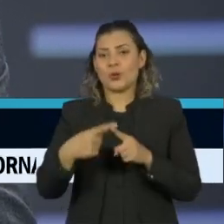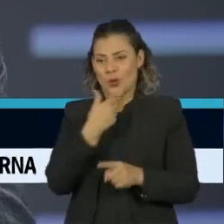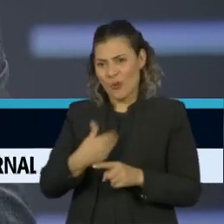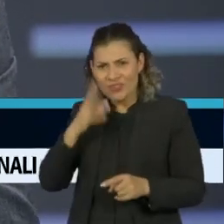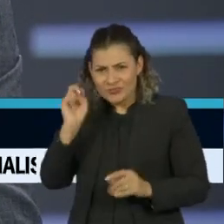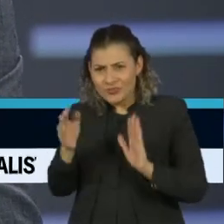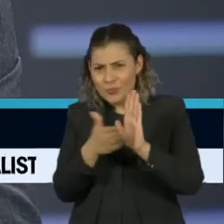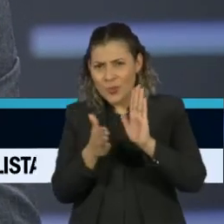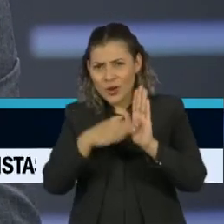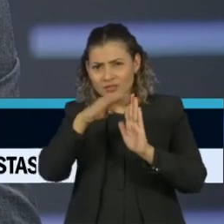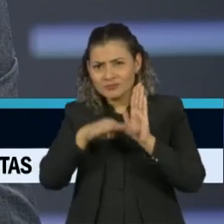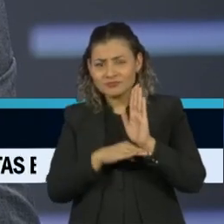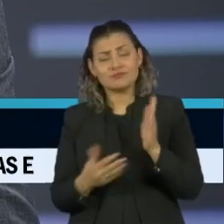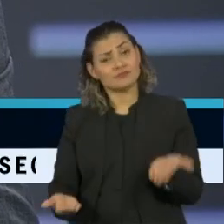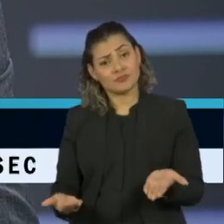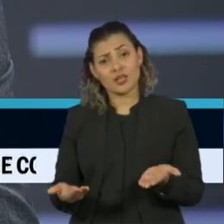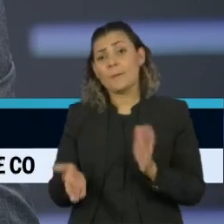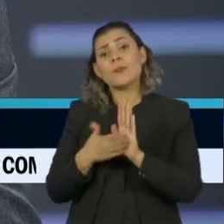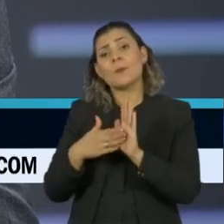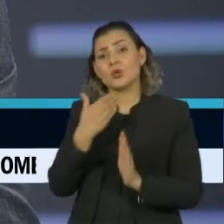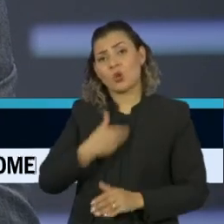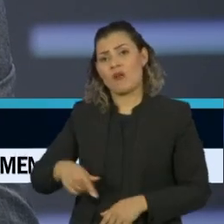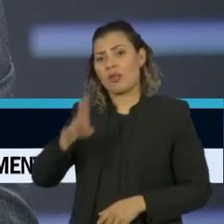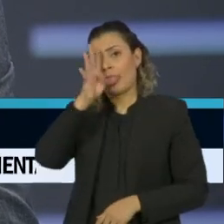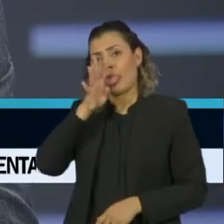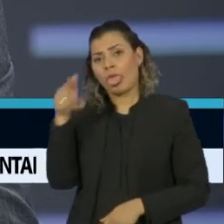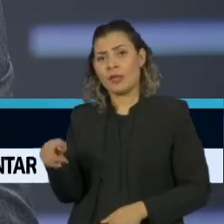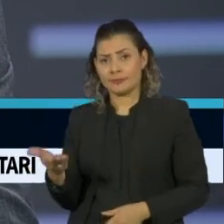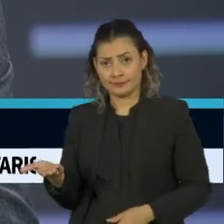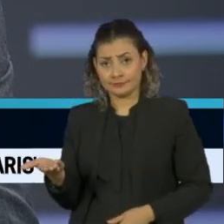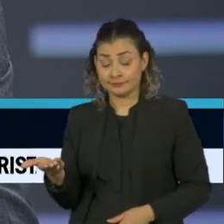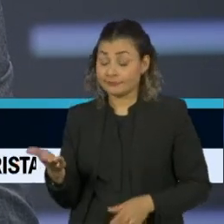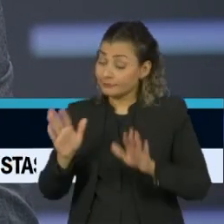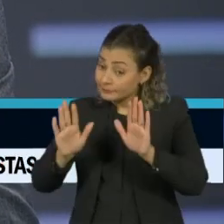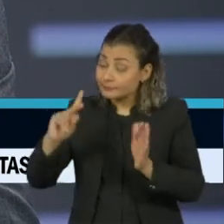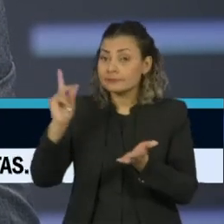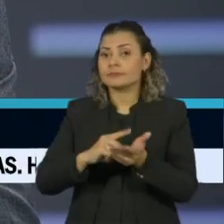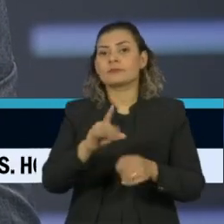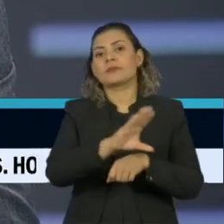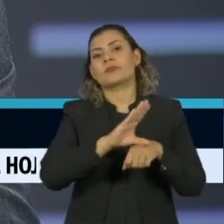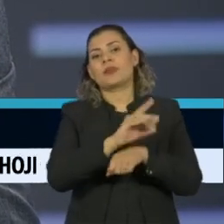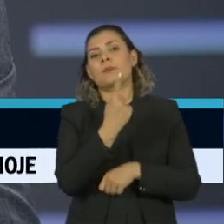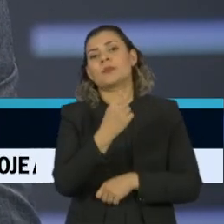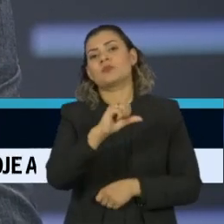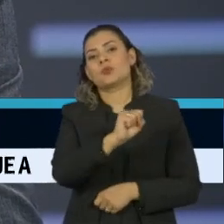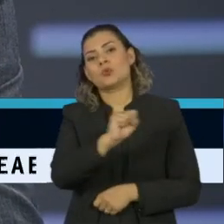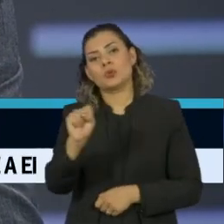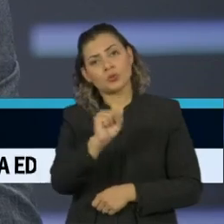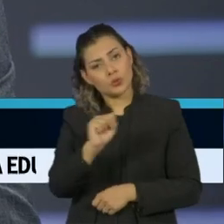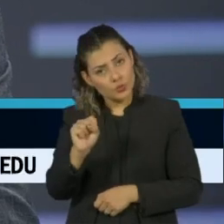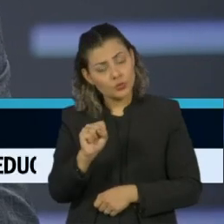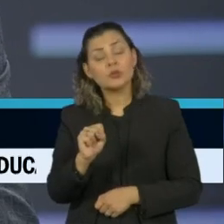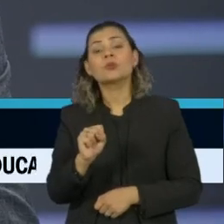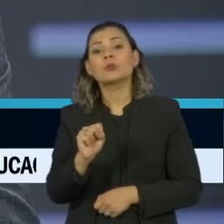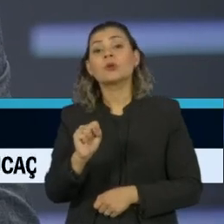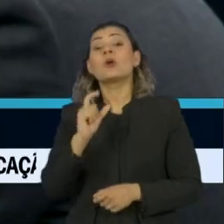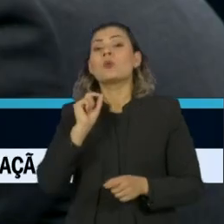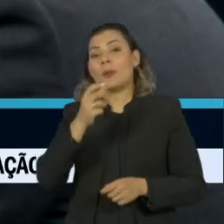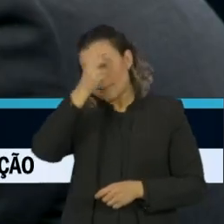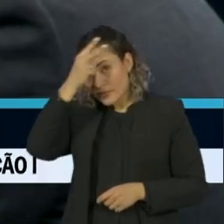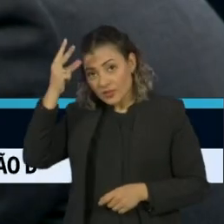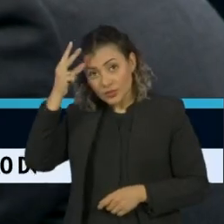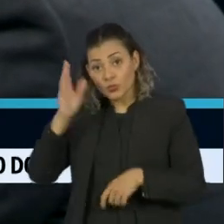nós vimos pelos recursos era absolutamente equivocada que a questão é que a constituição de 1988 transferir os